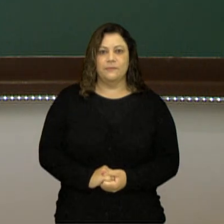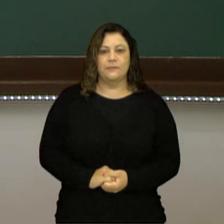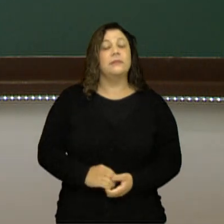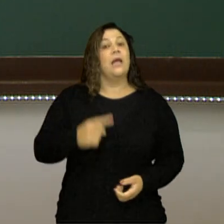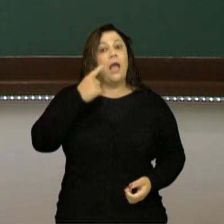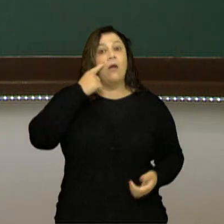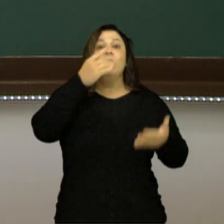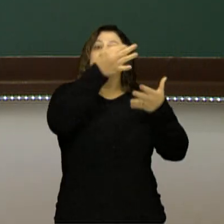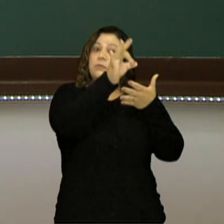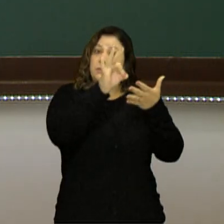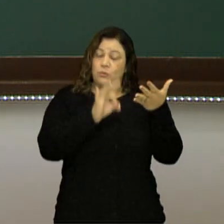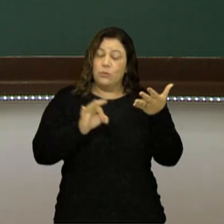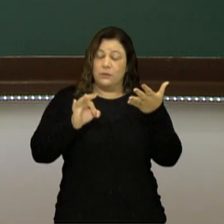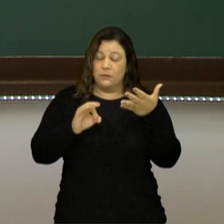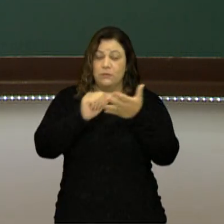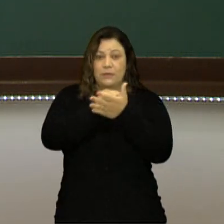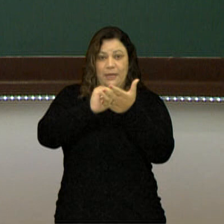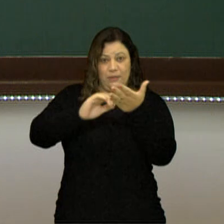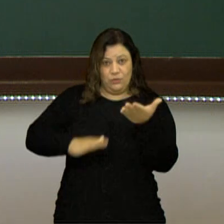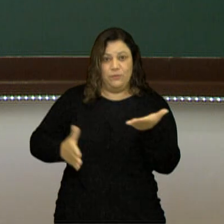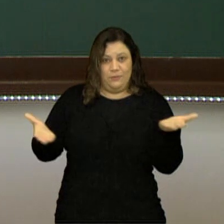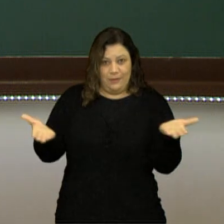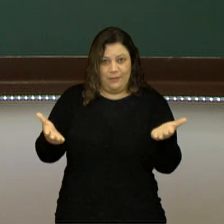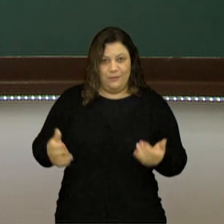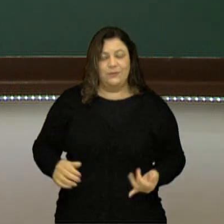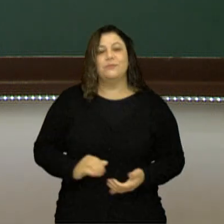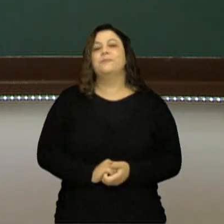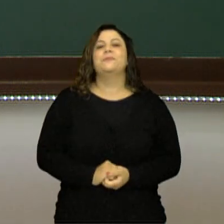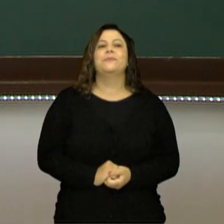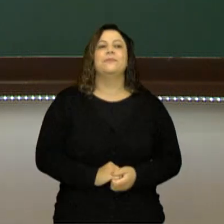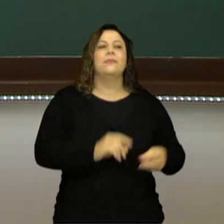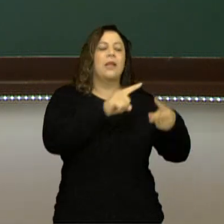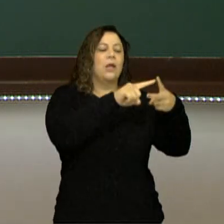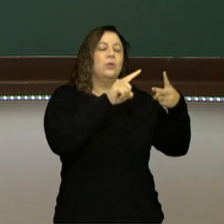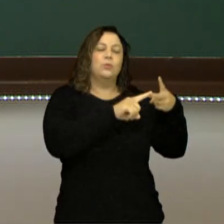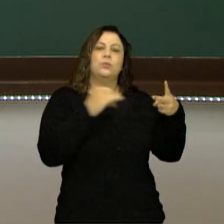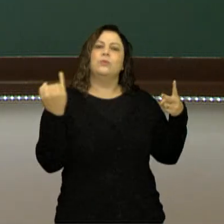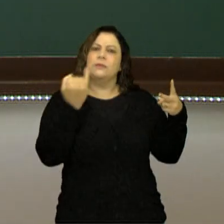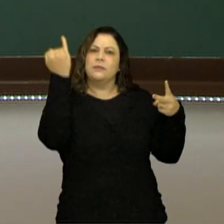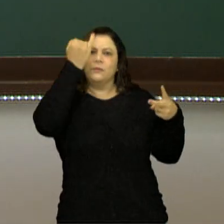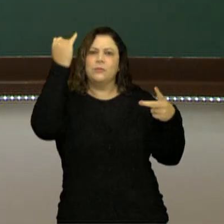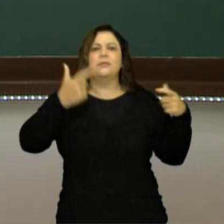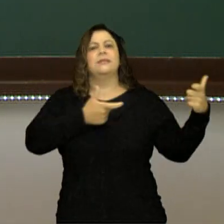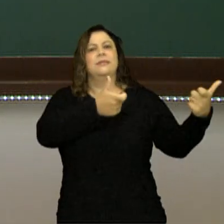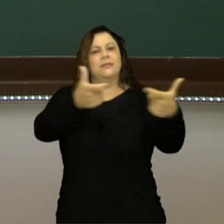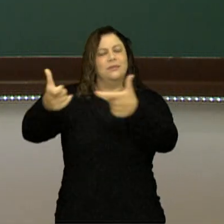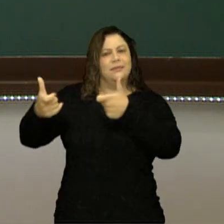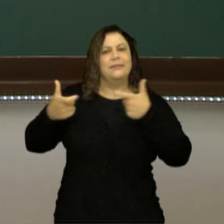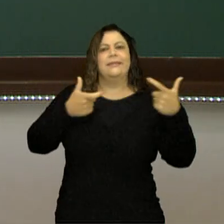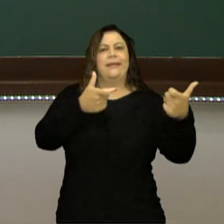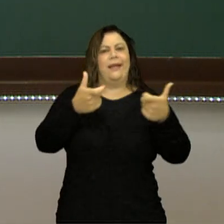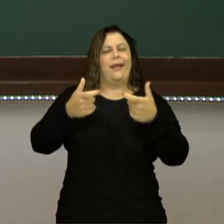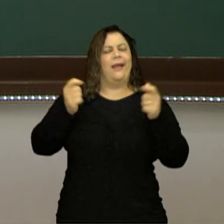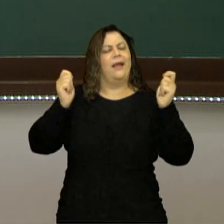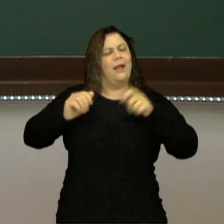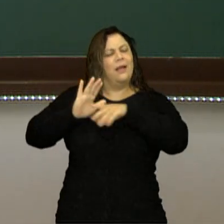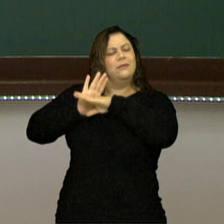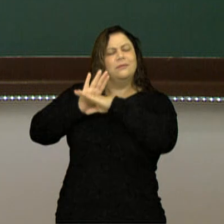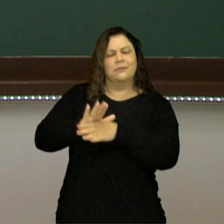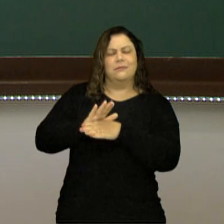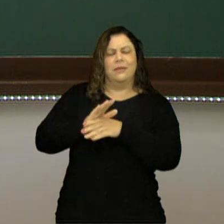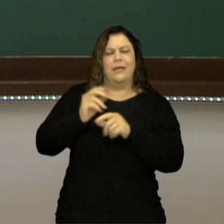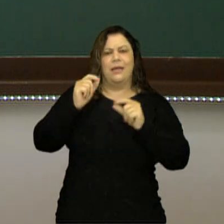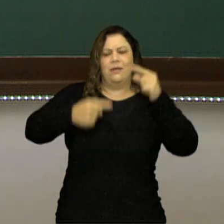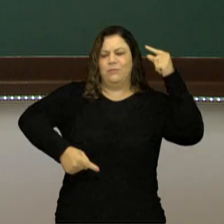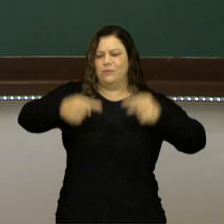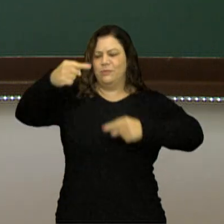Vamos fazer a correção da nossa atividade? Duas importantes guerras colaboraram para a centralização